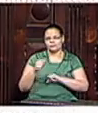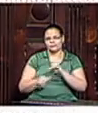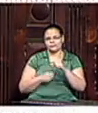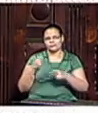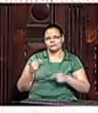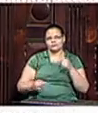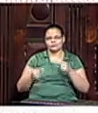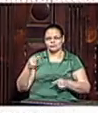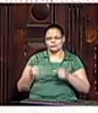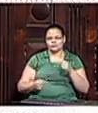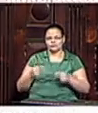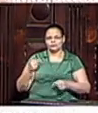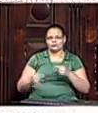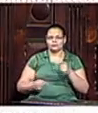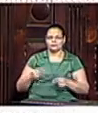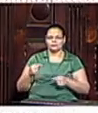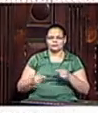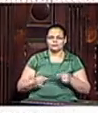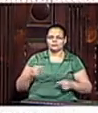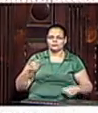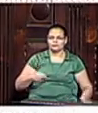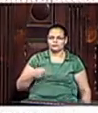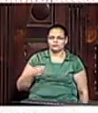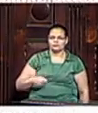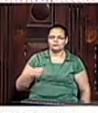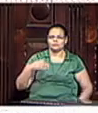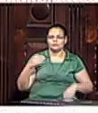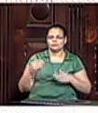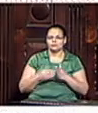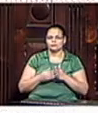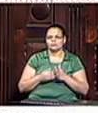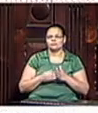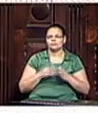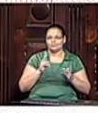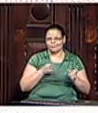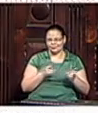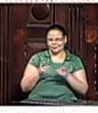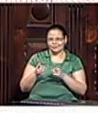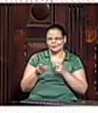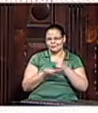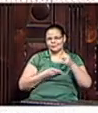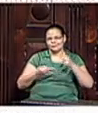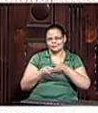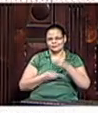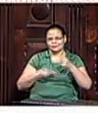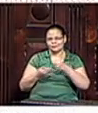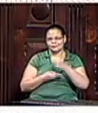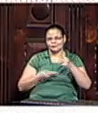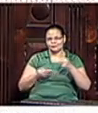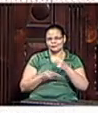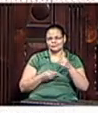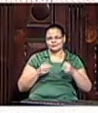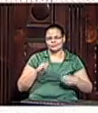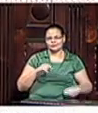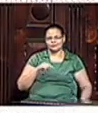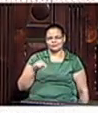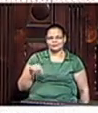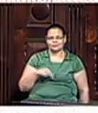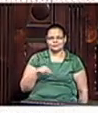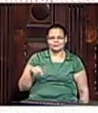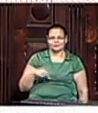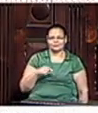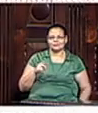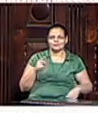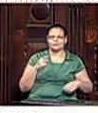para eleger todo mundo dentro das mesmas bases que foram eleitos os que estão aí. Senão a gente corre o risco de repetir